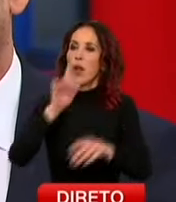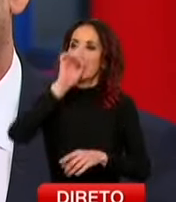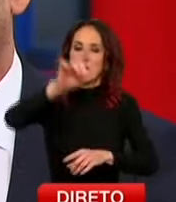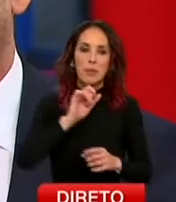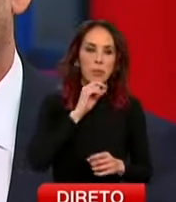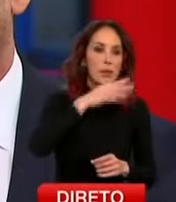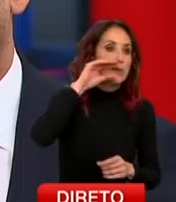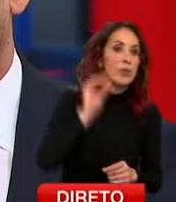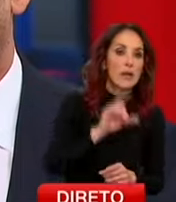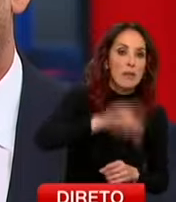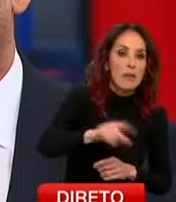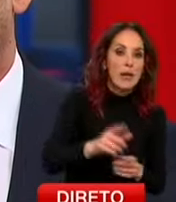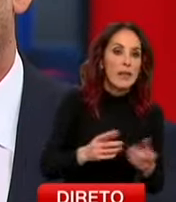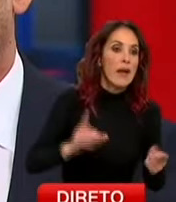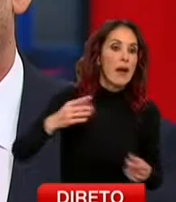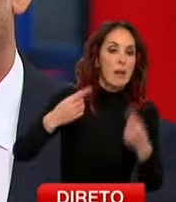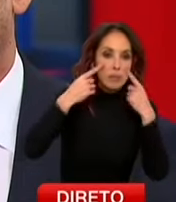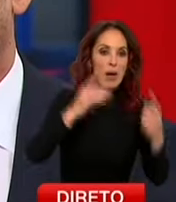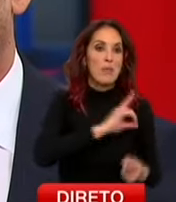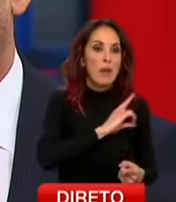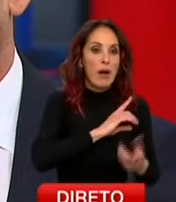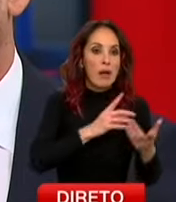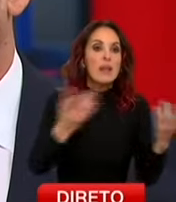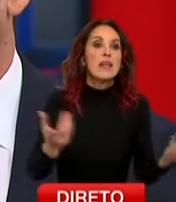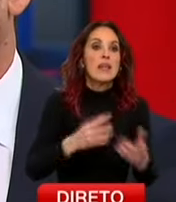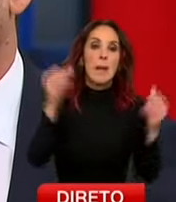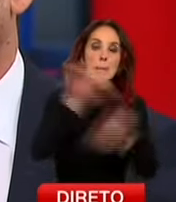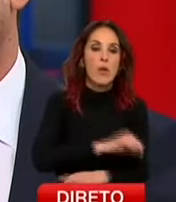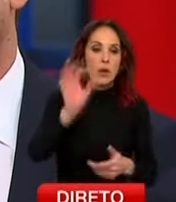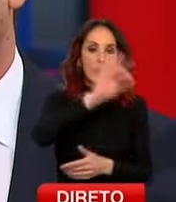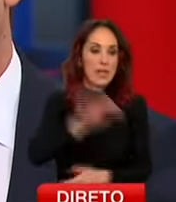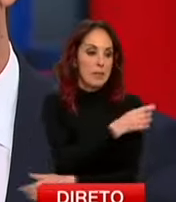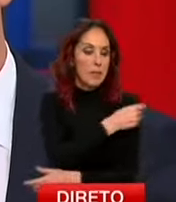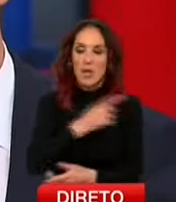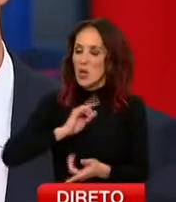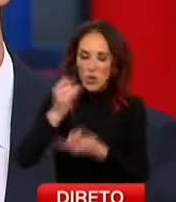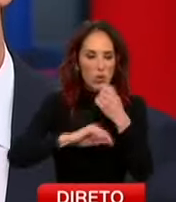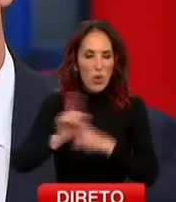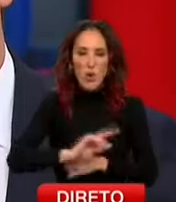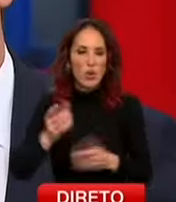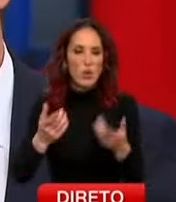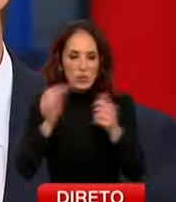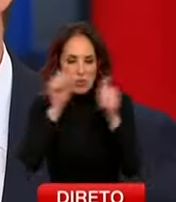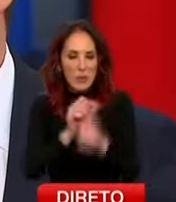da Bulgária que também é misto e deu as piores taxas de vacinação da Europa e não troco isso por sistemas privados onde as pessoas vão à falência Se tiverem uma doença